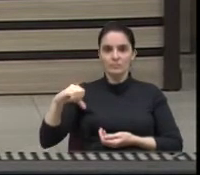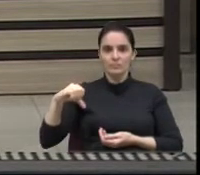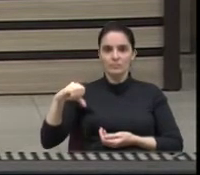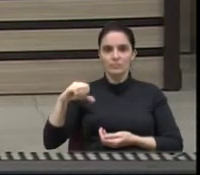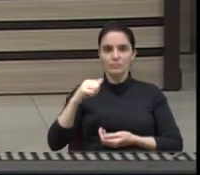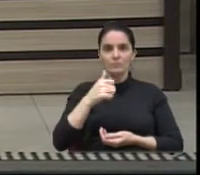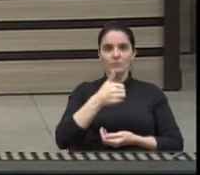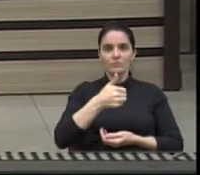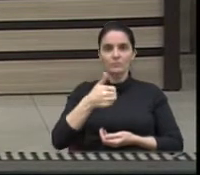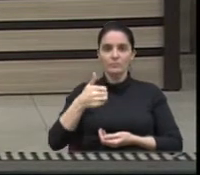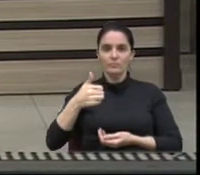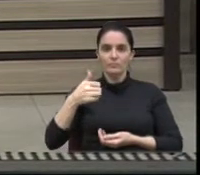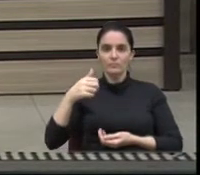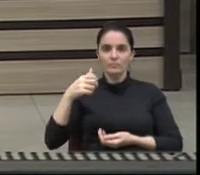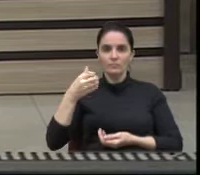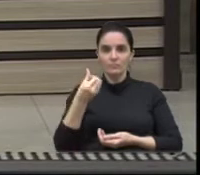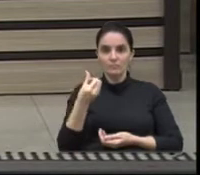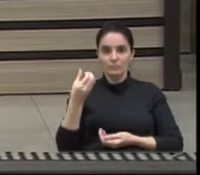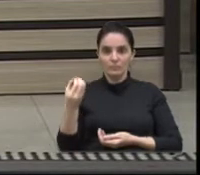1159/17,